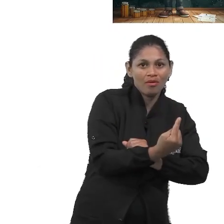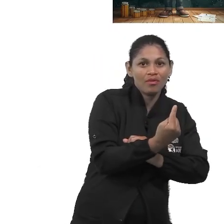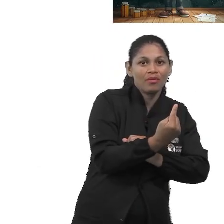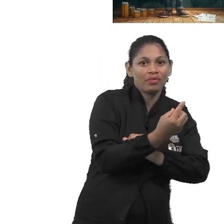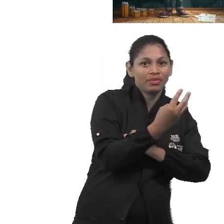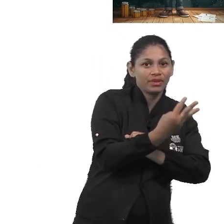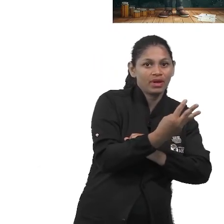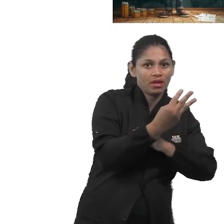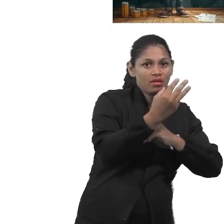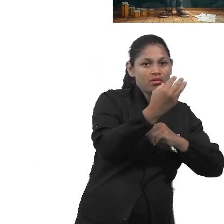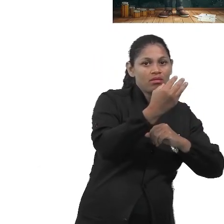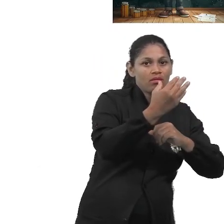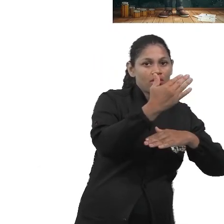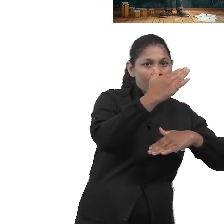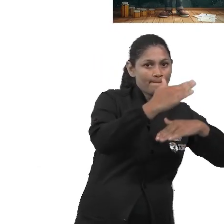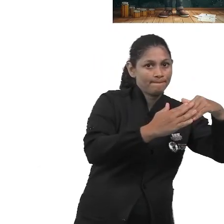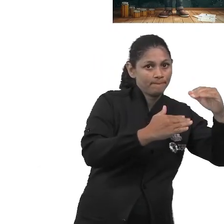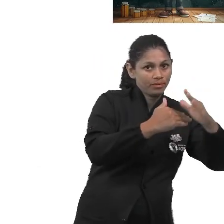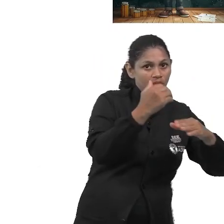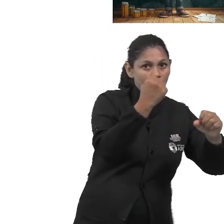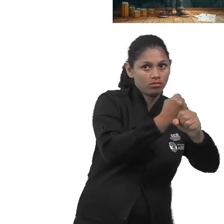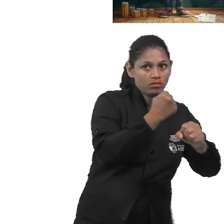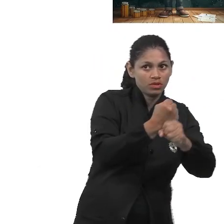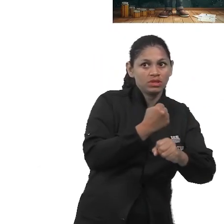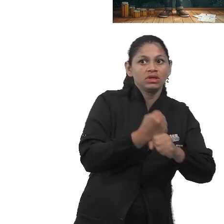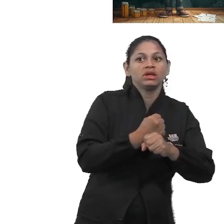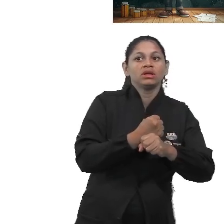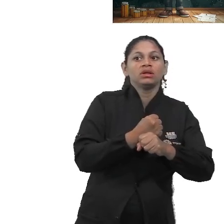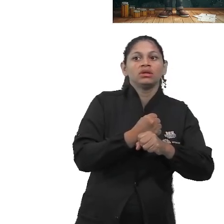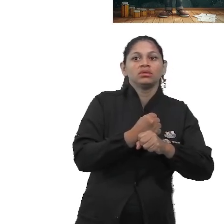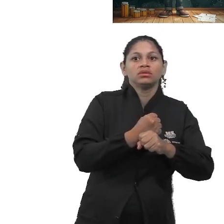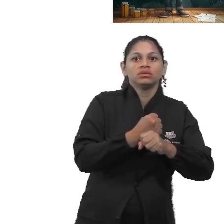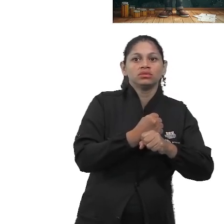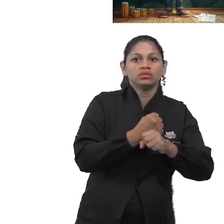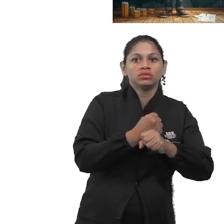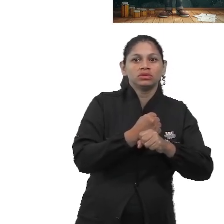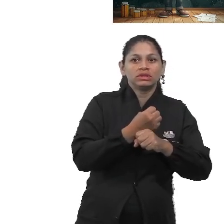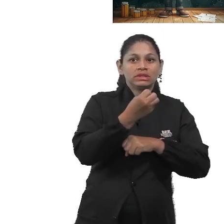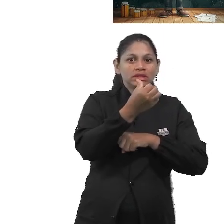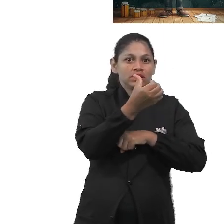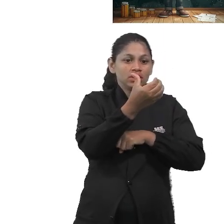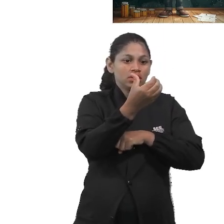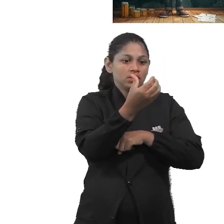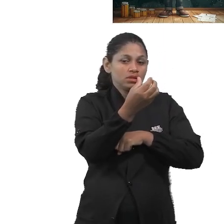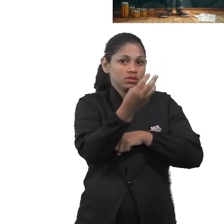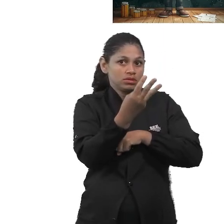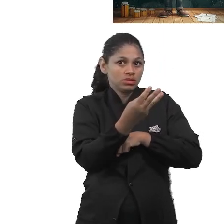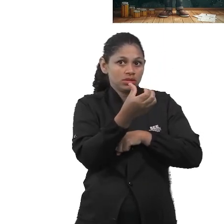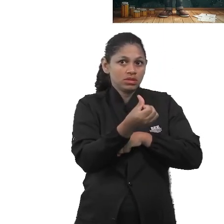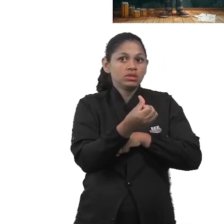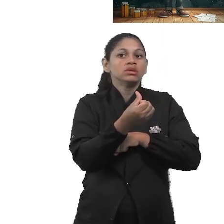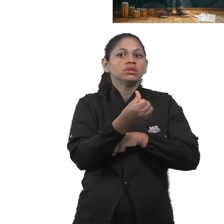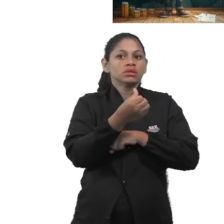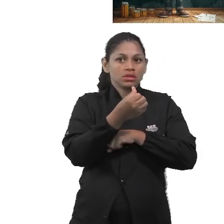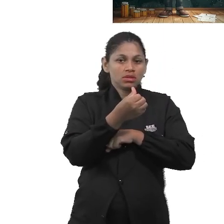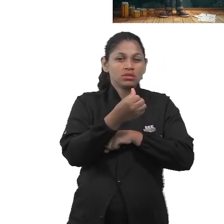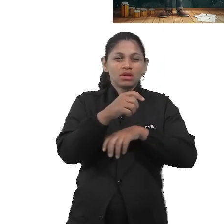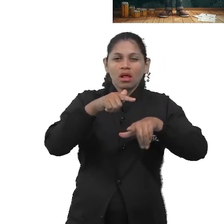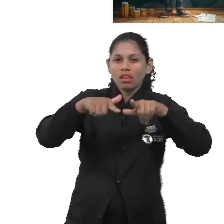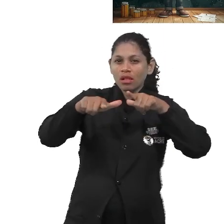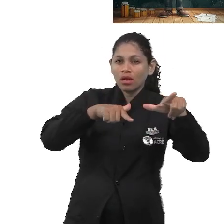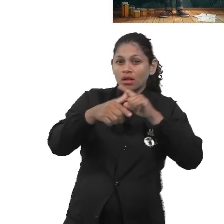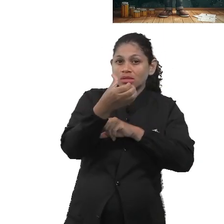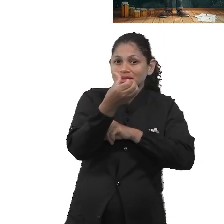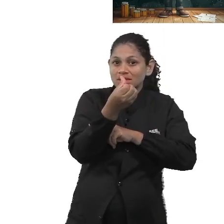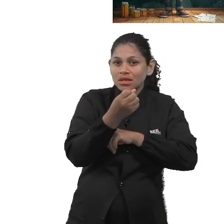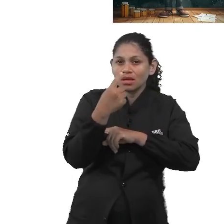pedreiros, construíram 36 metros quadrados de muro em 2 dias, trabalhando 6 horas por dia. A equipe